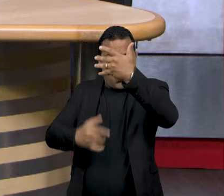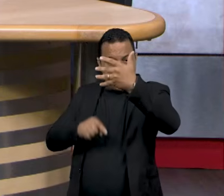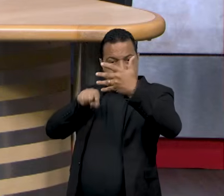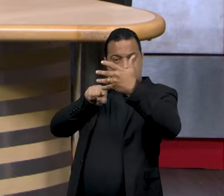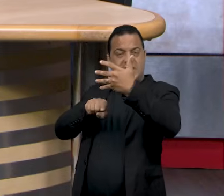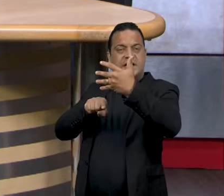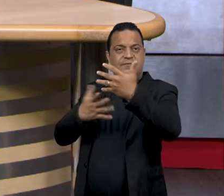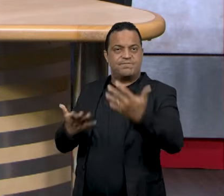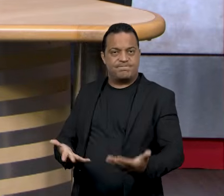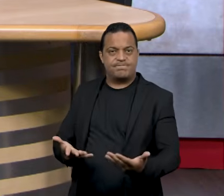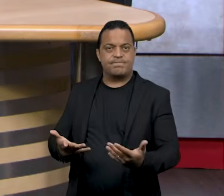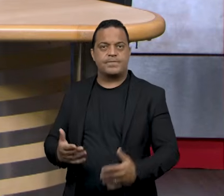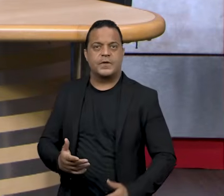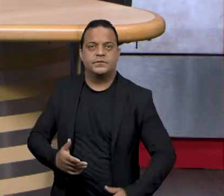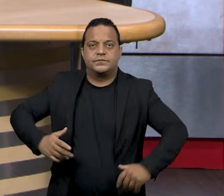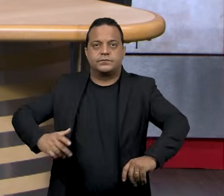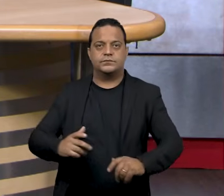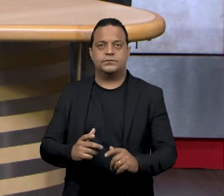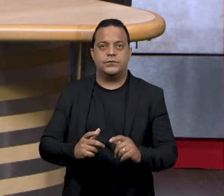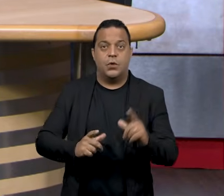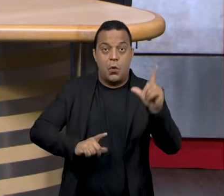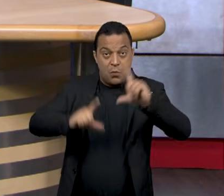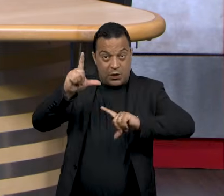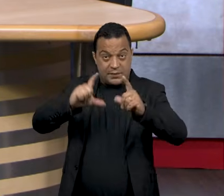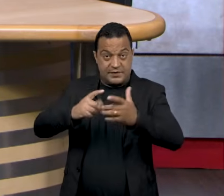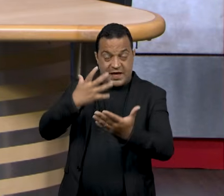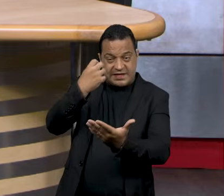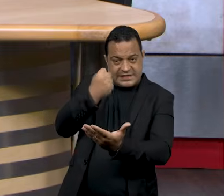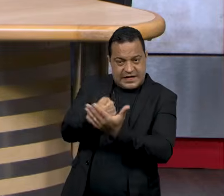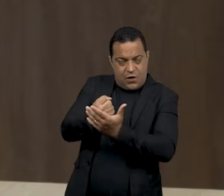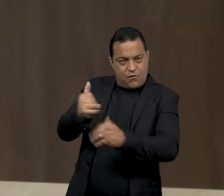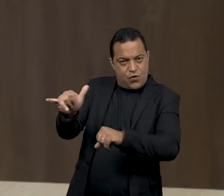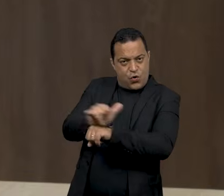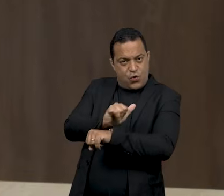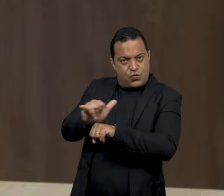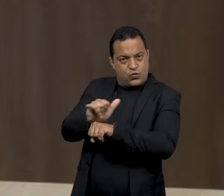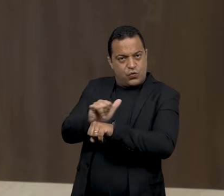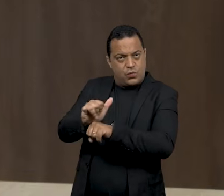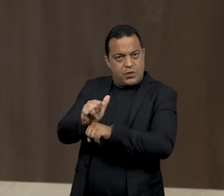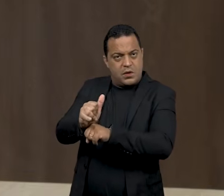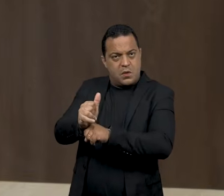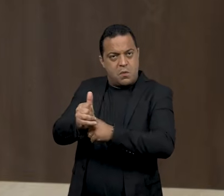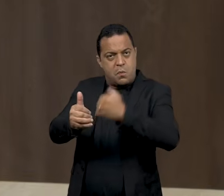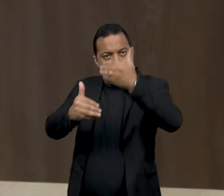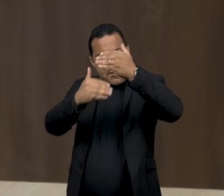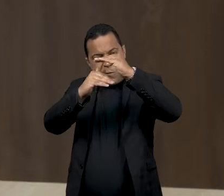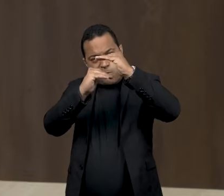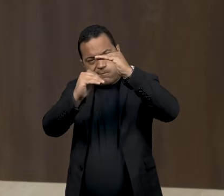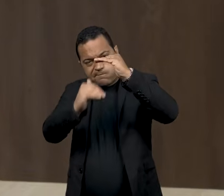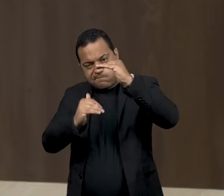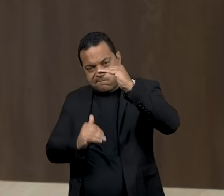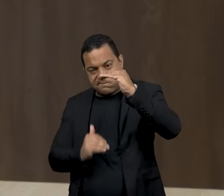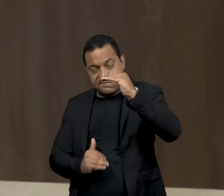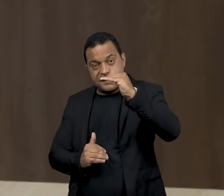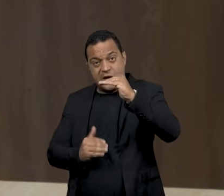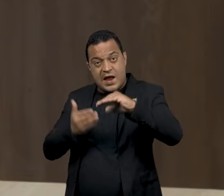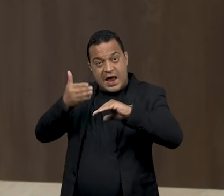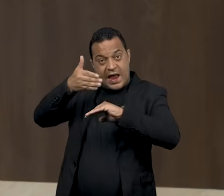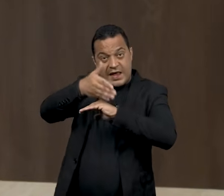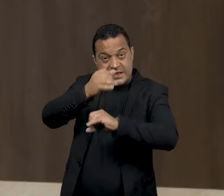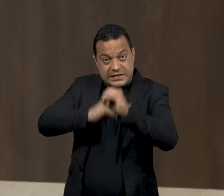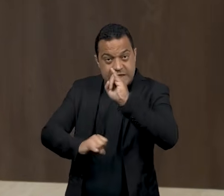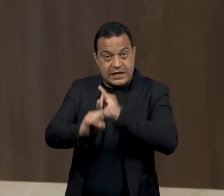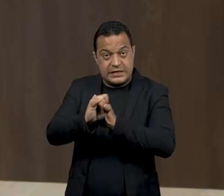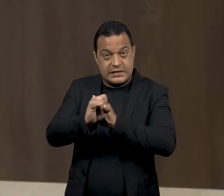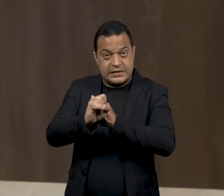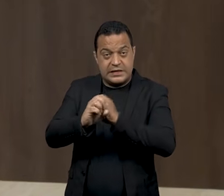O programa está todo gravado, permanece à disposição de todos. Você acessa no site